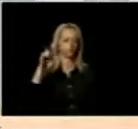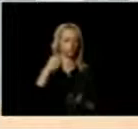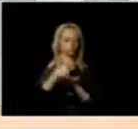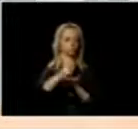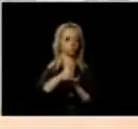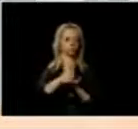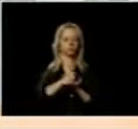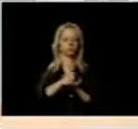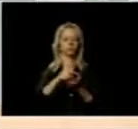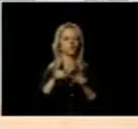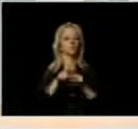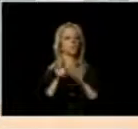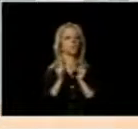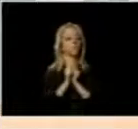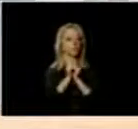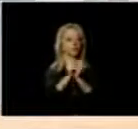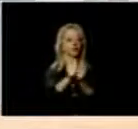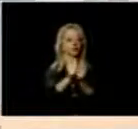da gente.